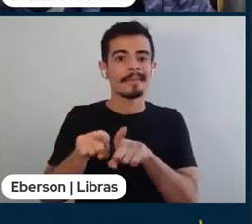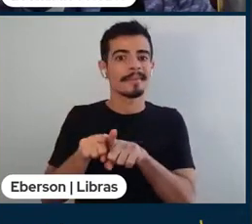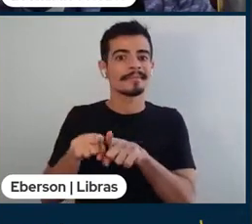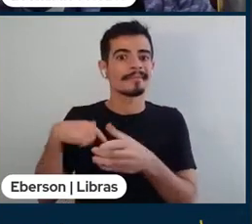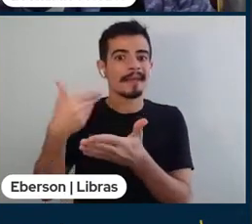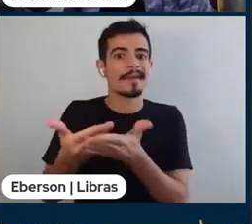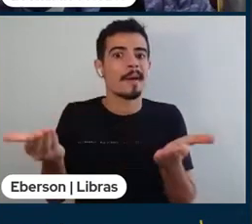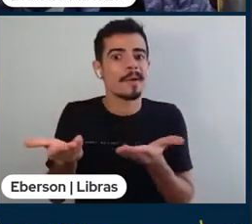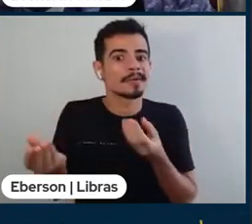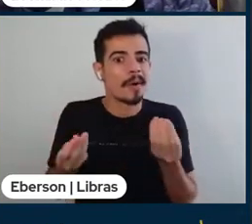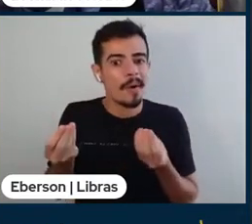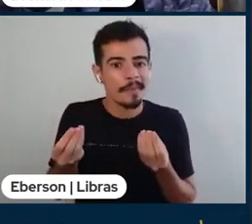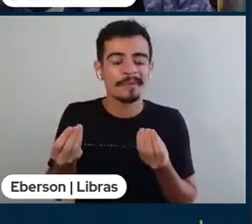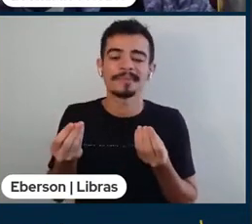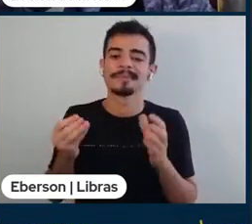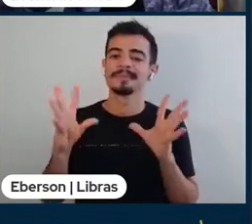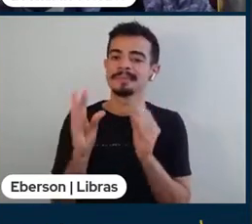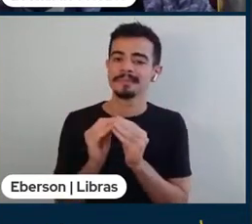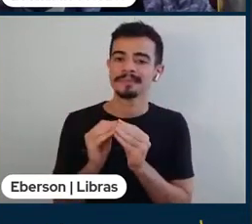isso. Bê?